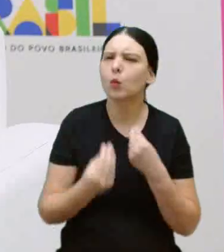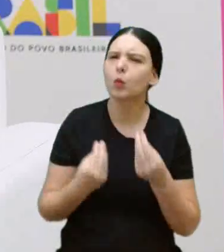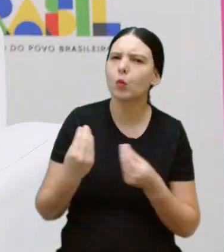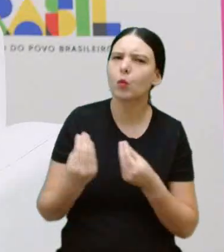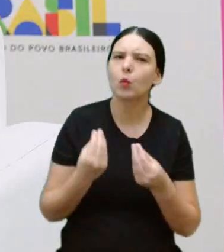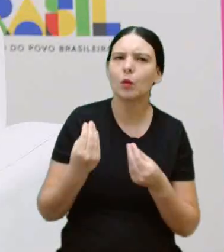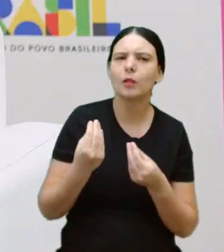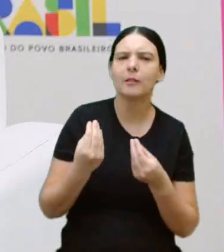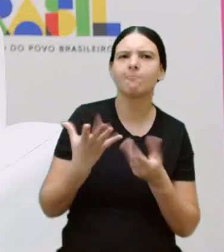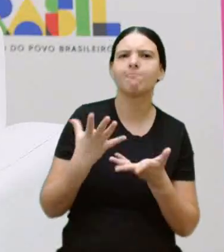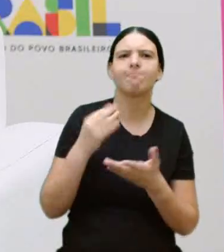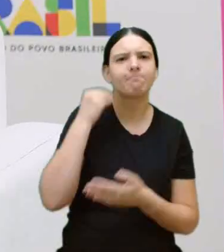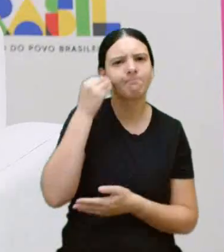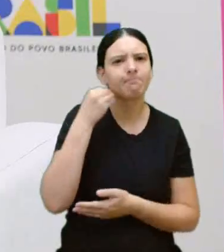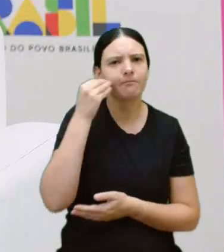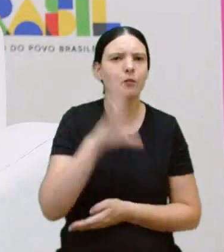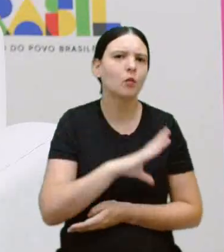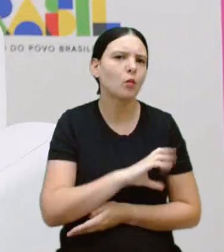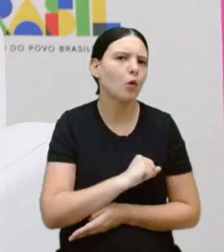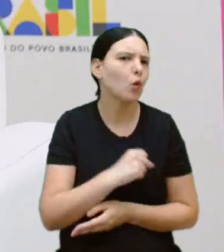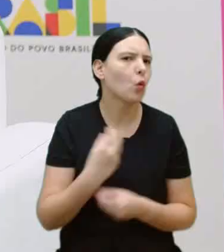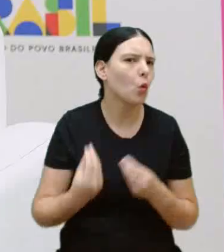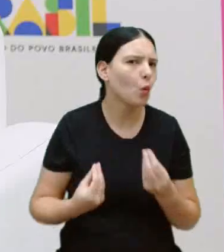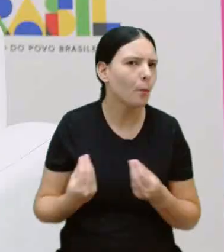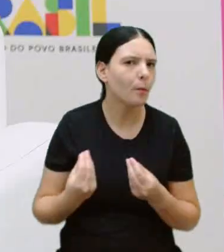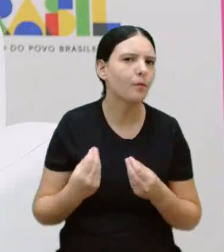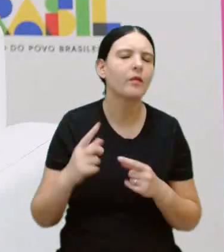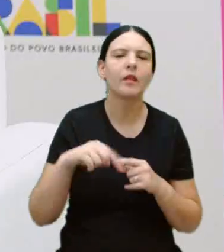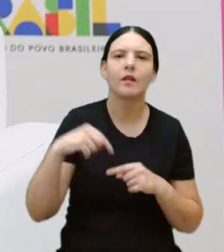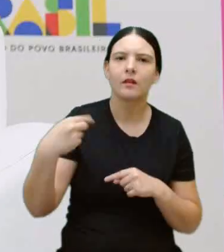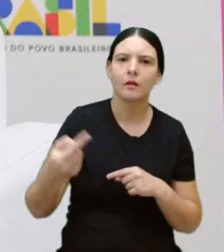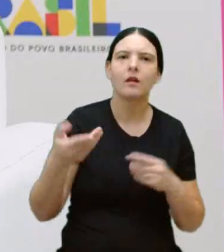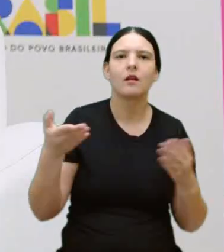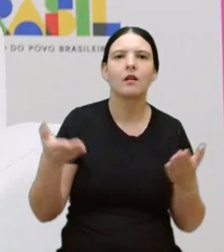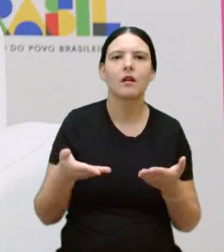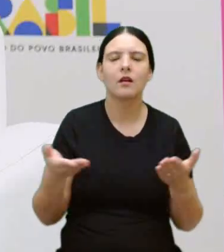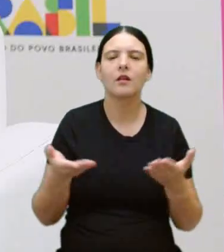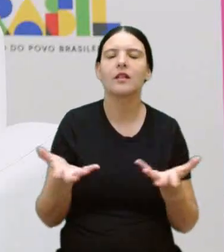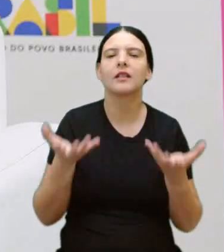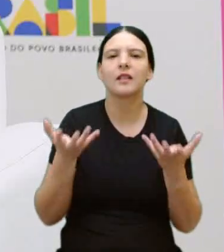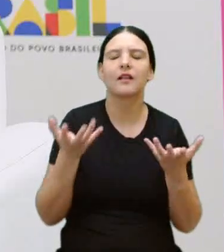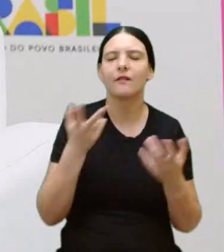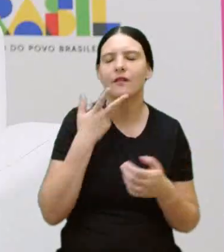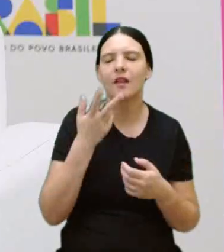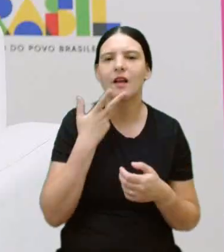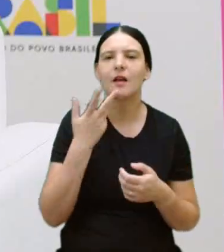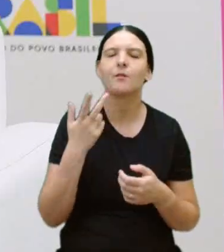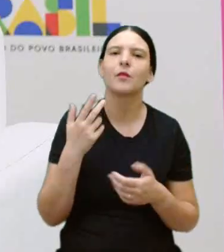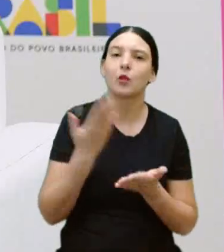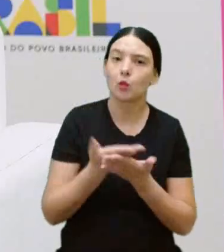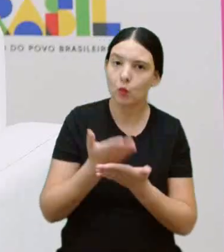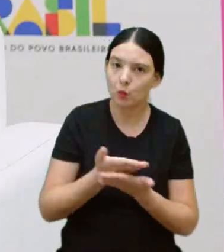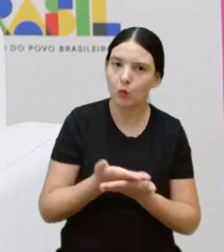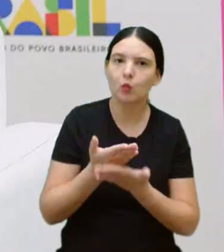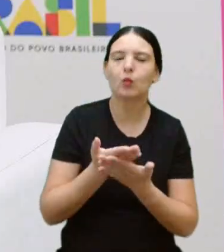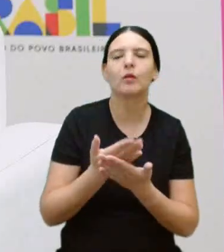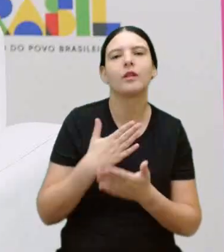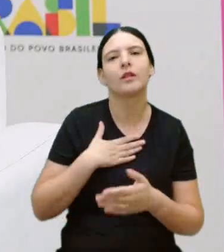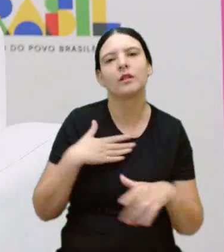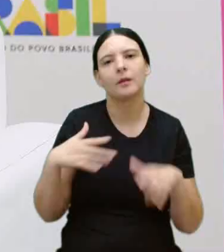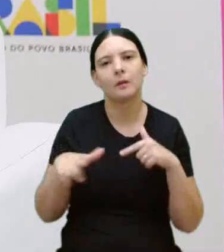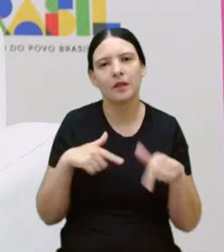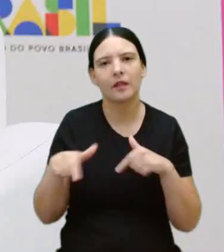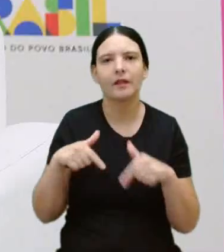a experiência amorosa. E aí eu passo a palavra falando de um estudo que eu tenho trabalhado, vou trabalhar